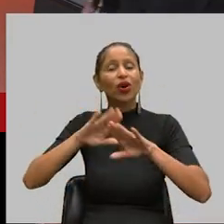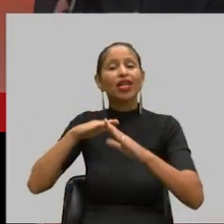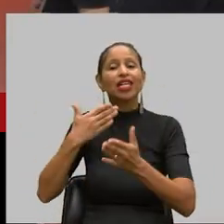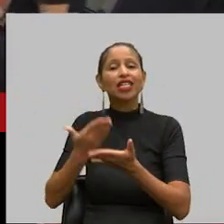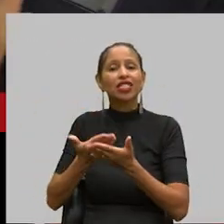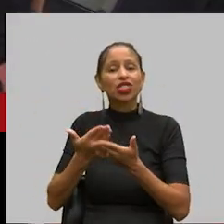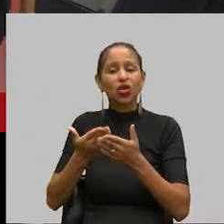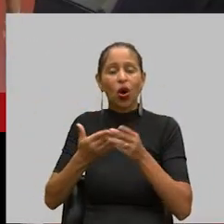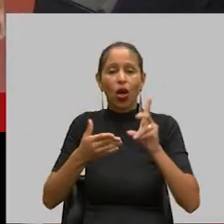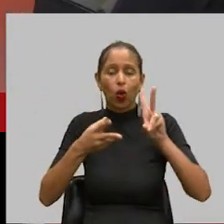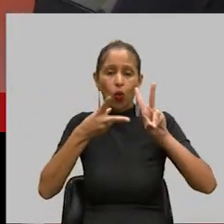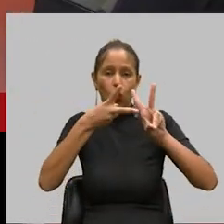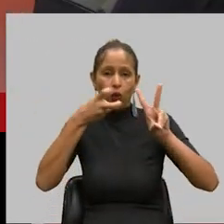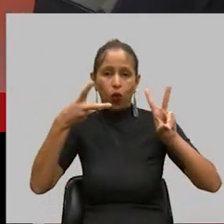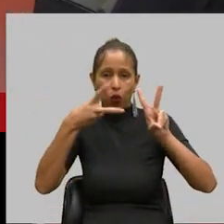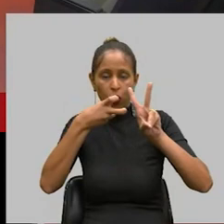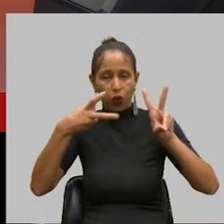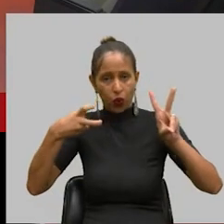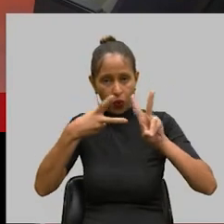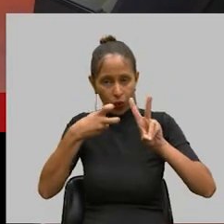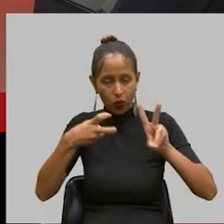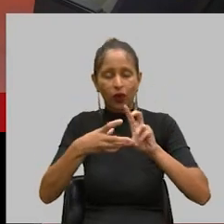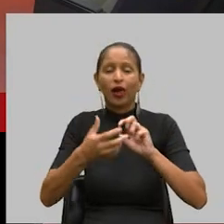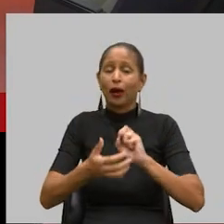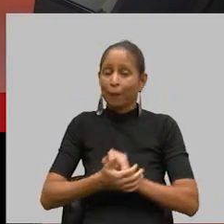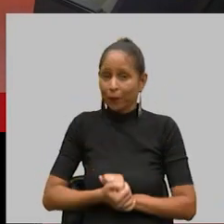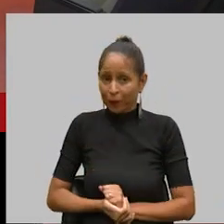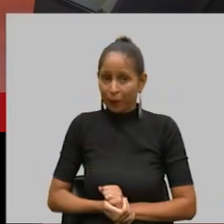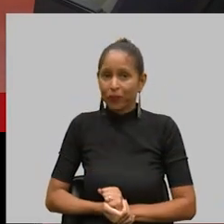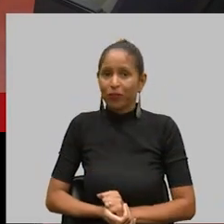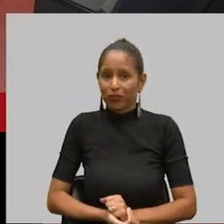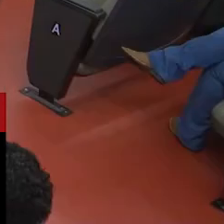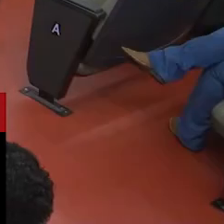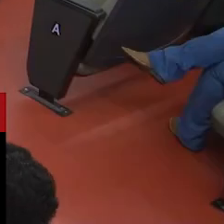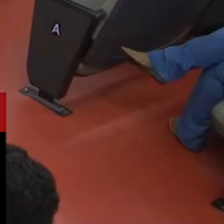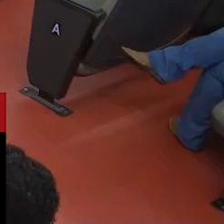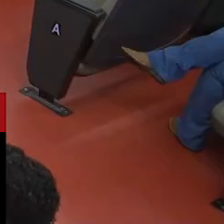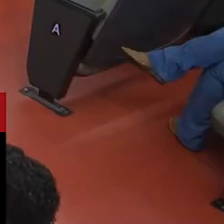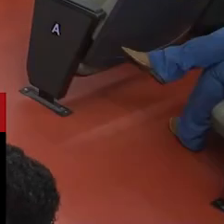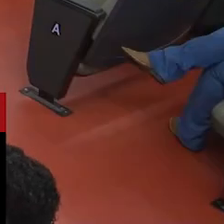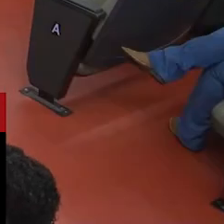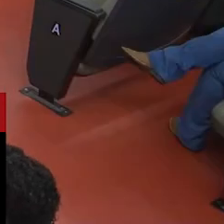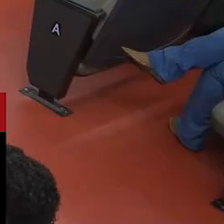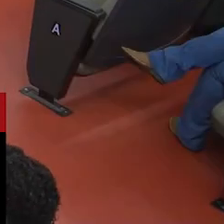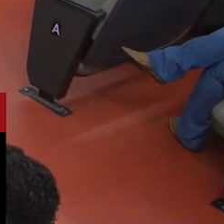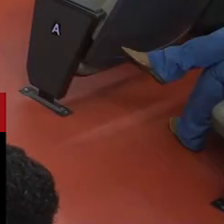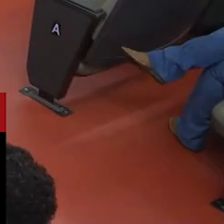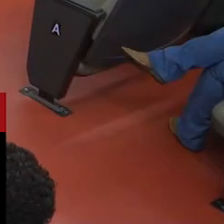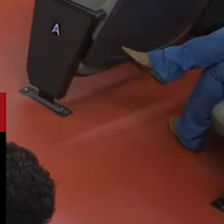indígena patach ma ver mer